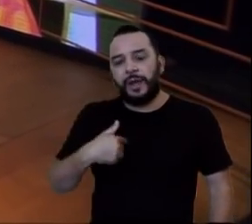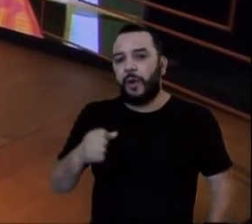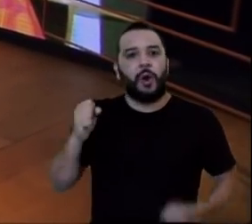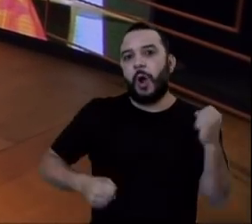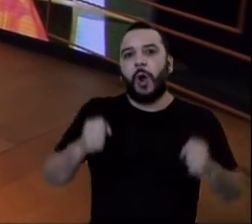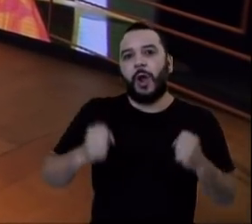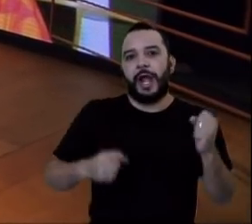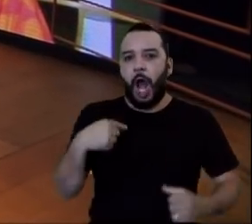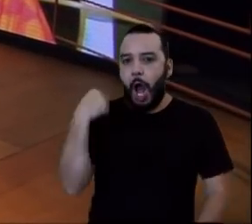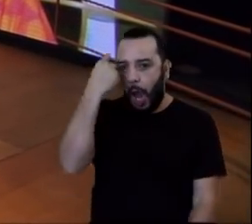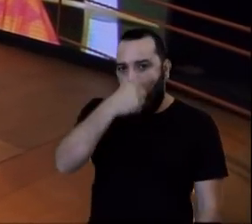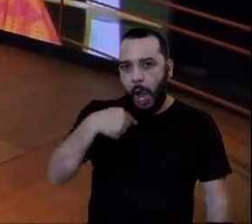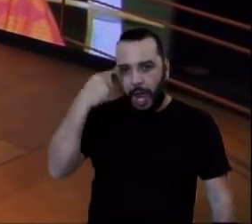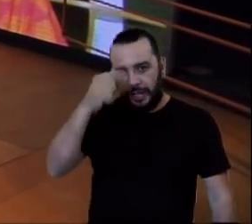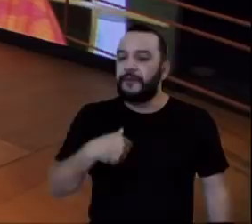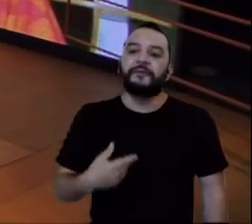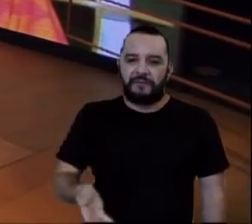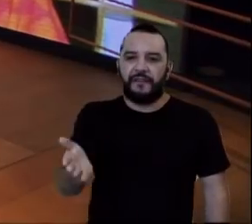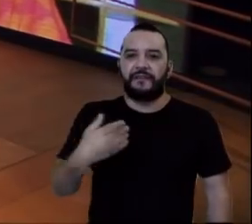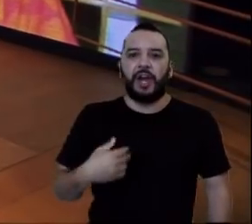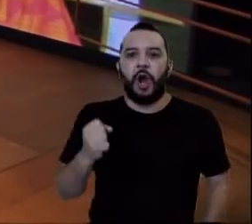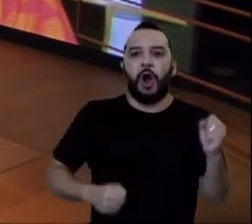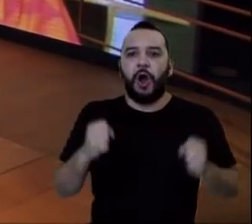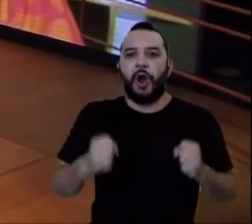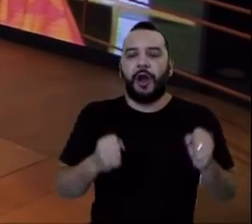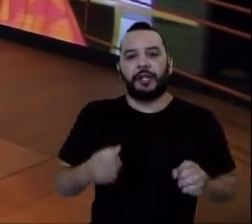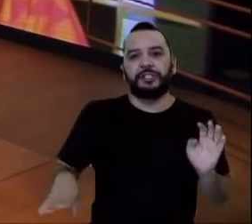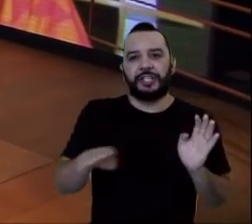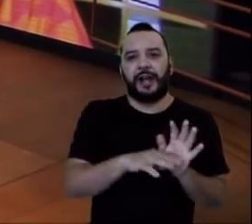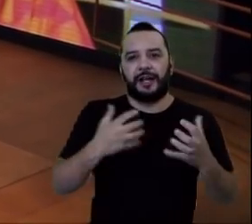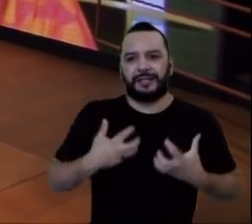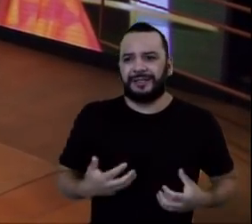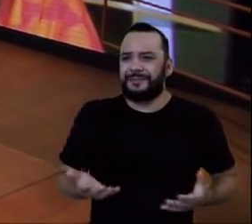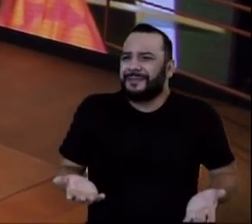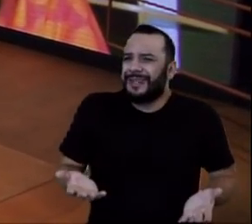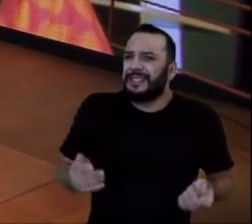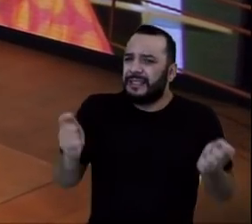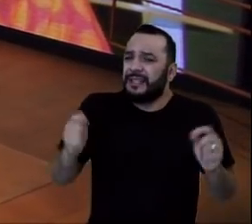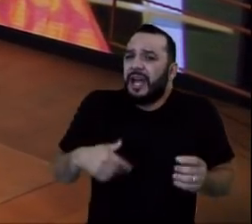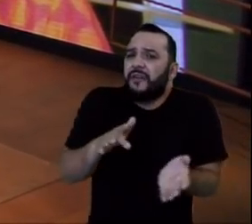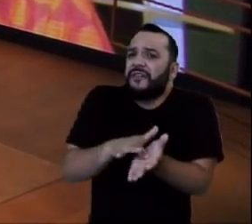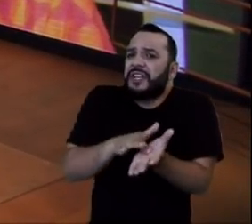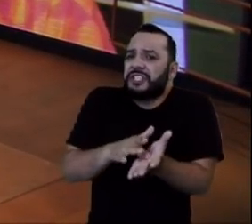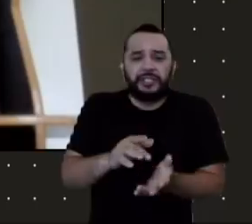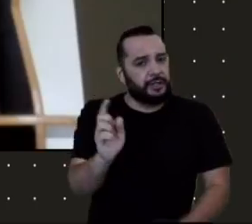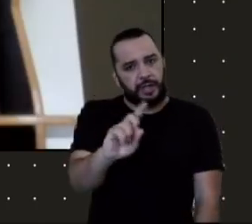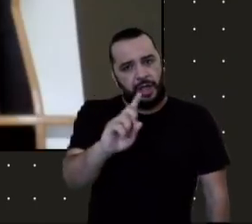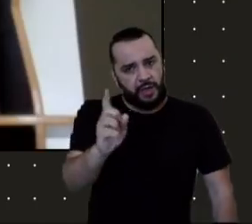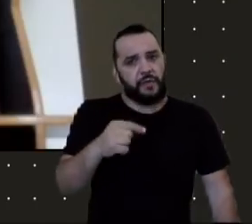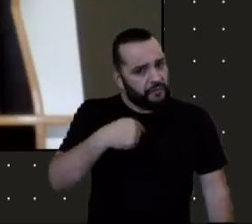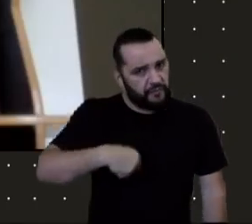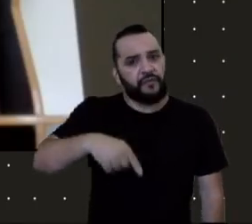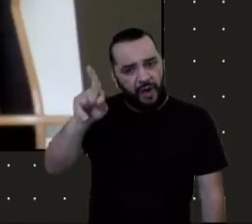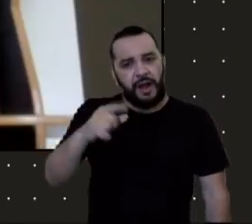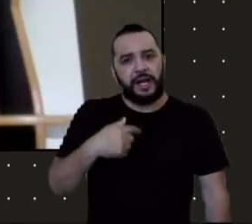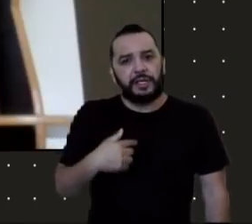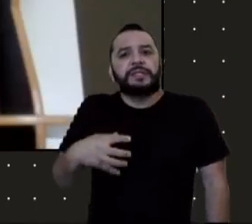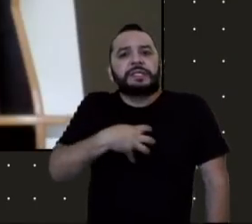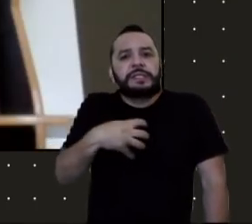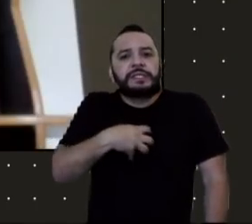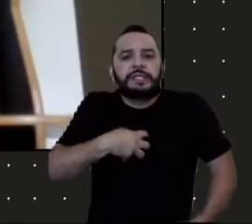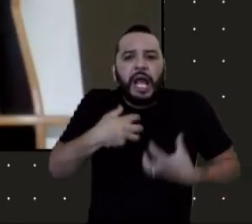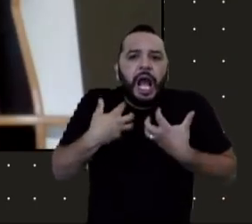mandou correr horas em volta lá do espaço para eu chegar cansada mesmo. Eu falei, mas Antunes, eu posso fazer cansaço? Não, eu